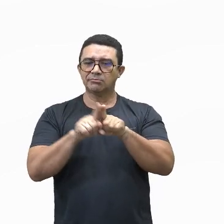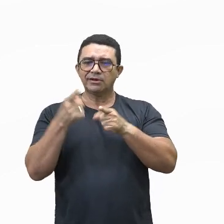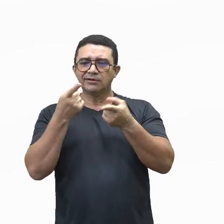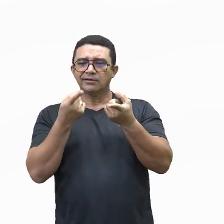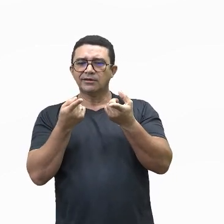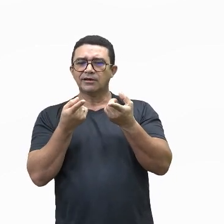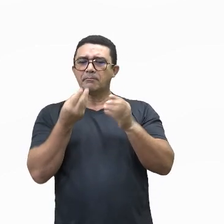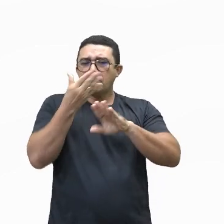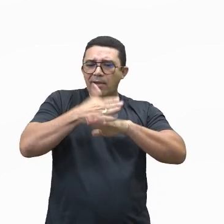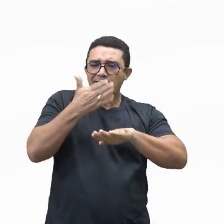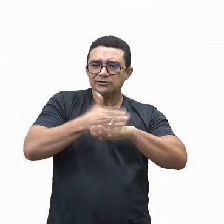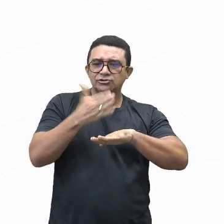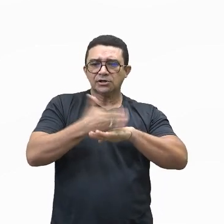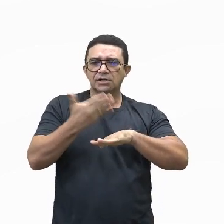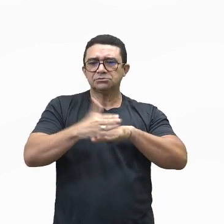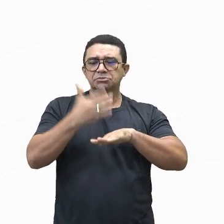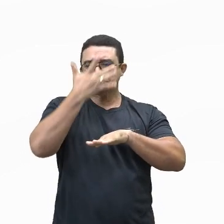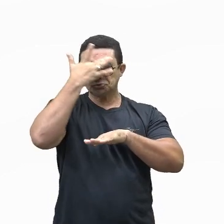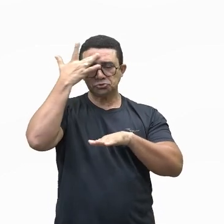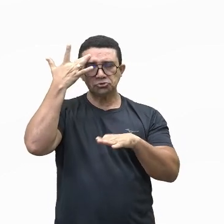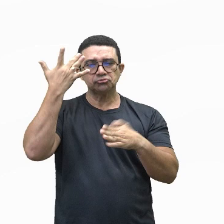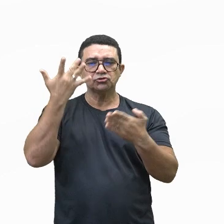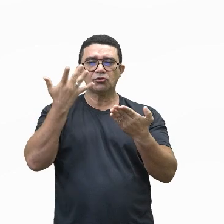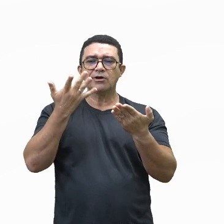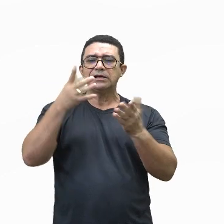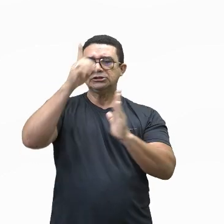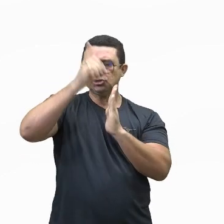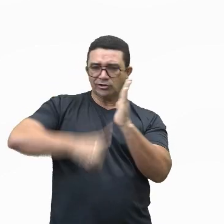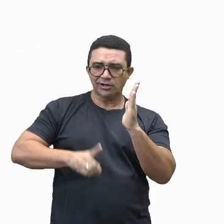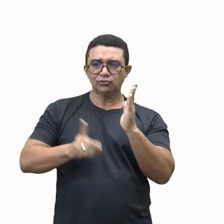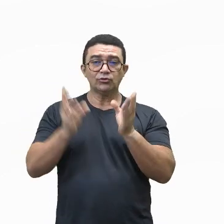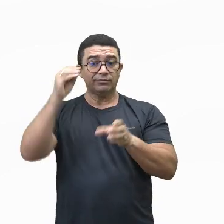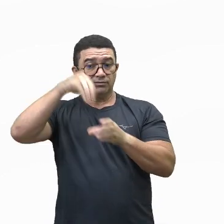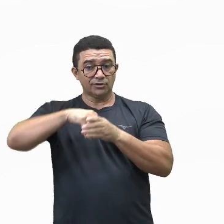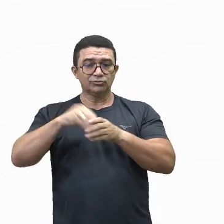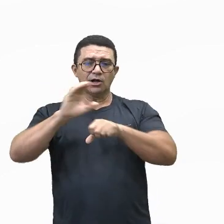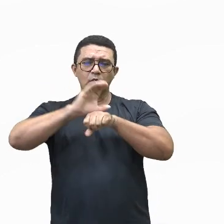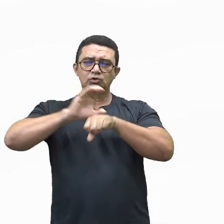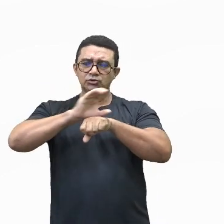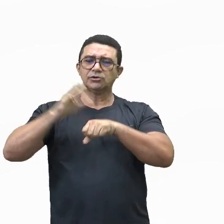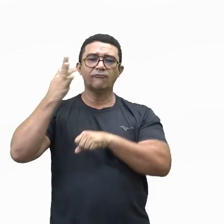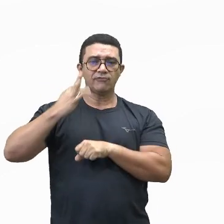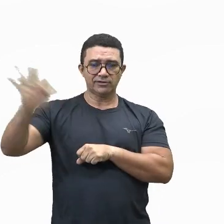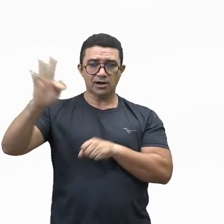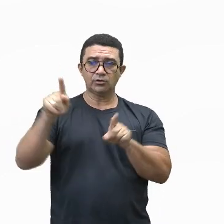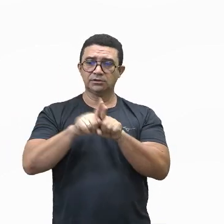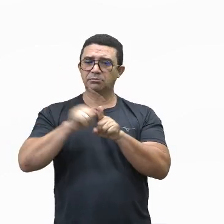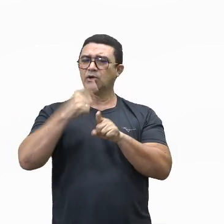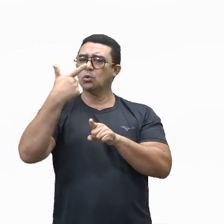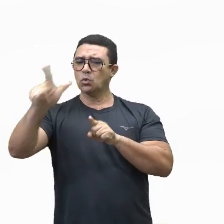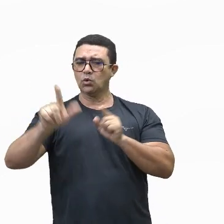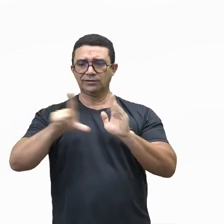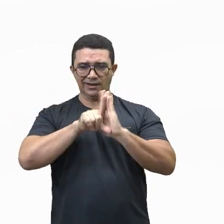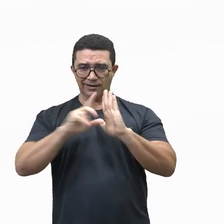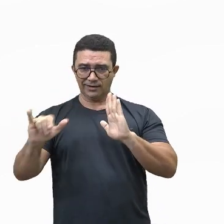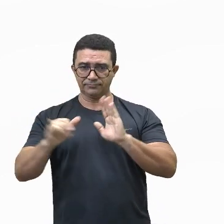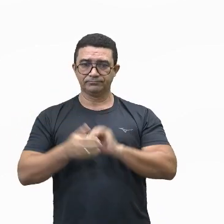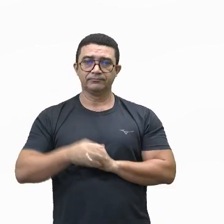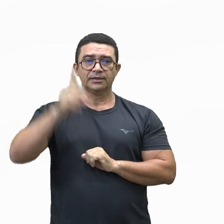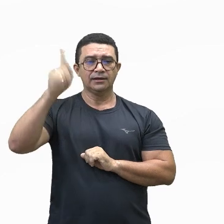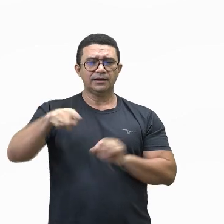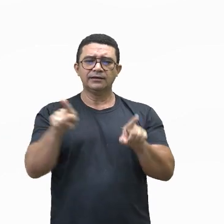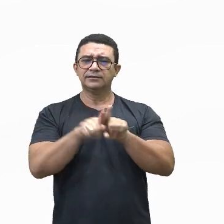prática direitos previstos na Constituição Federal e em outras leis. São